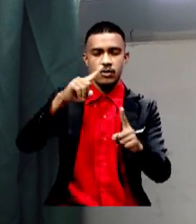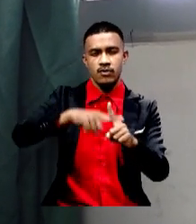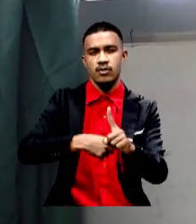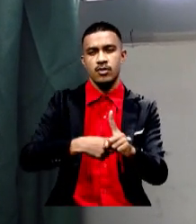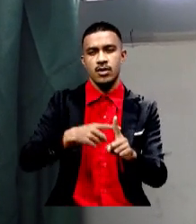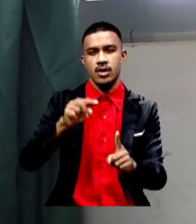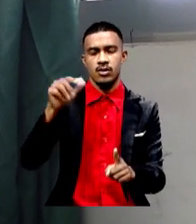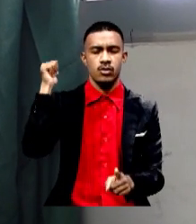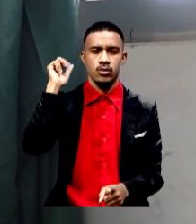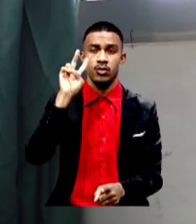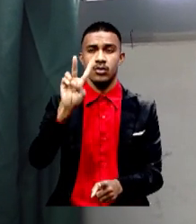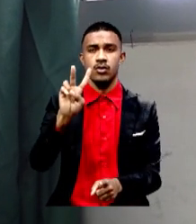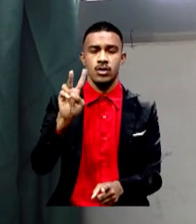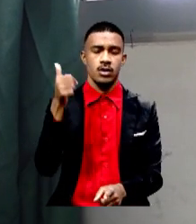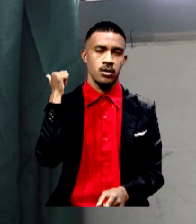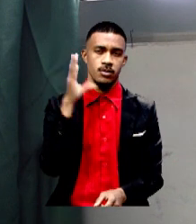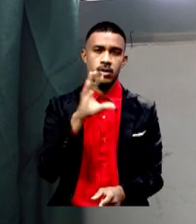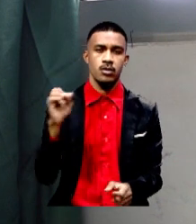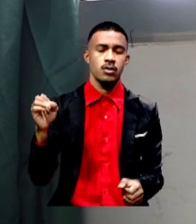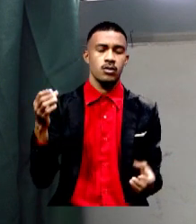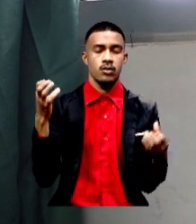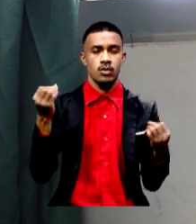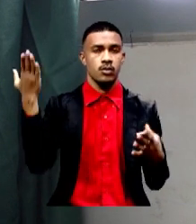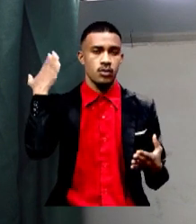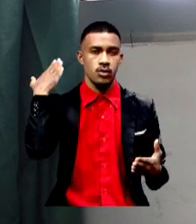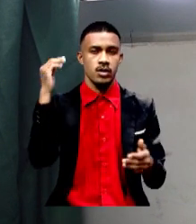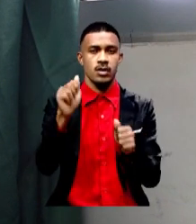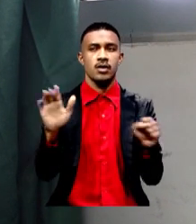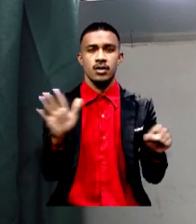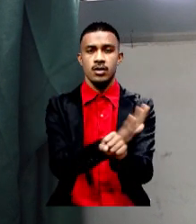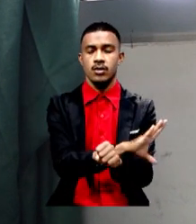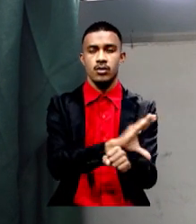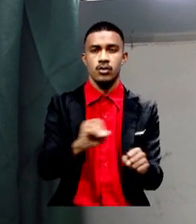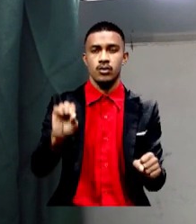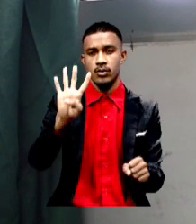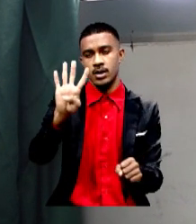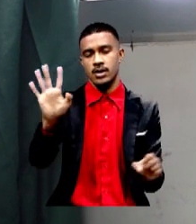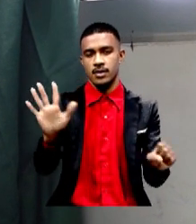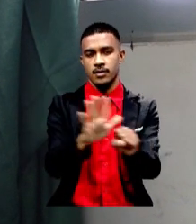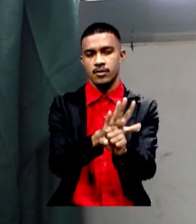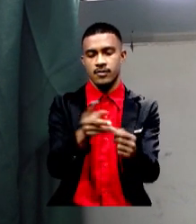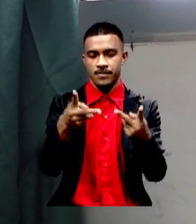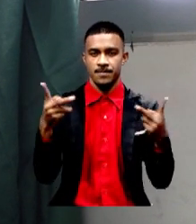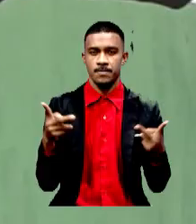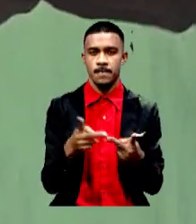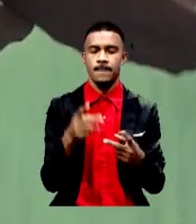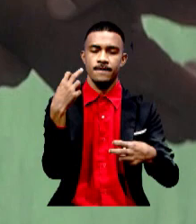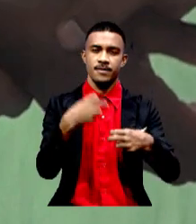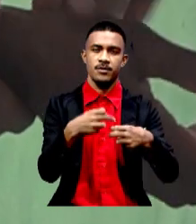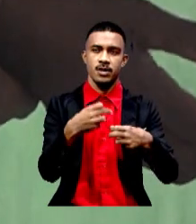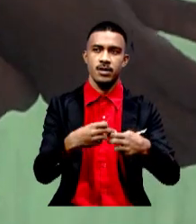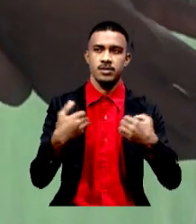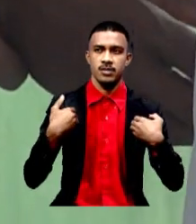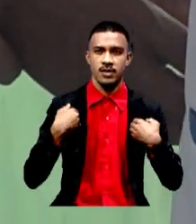liba na la rumah koridor sira nene kono hoto amne koridor hat na rumah na kono i araska